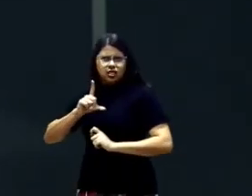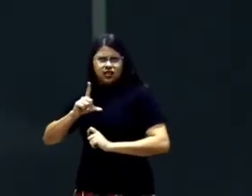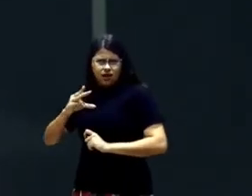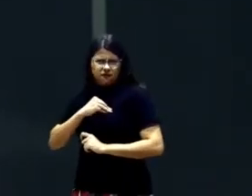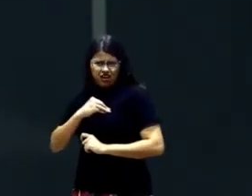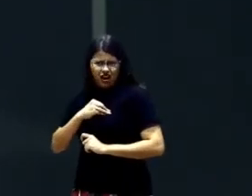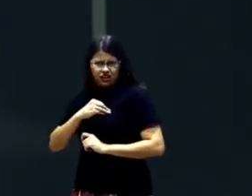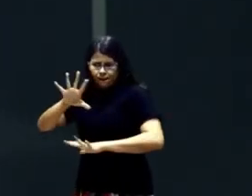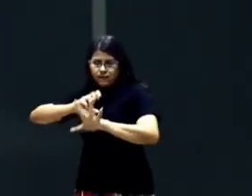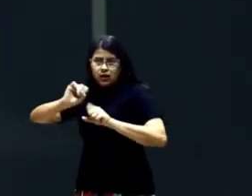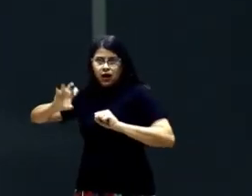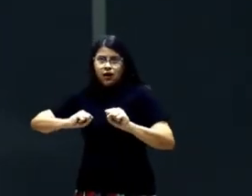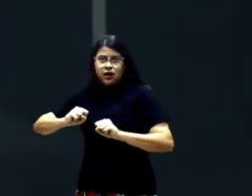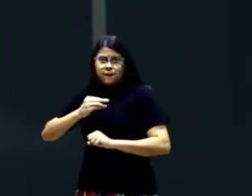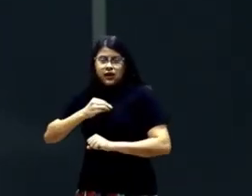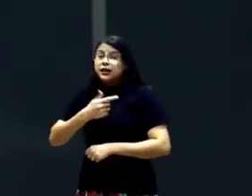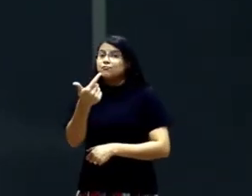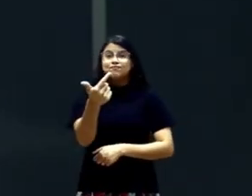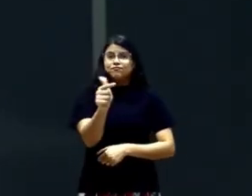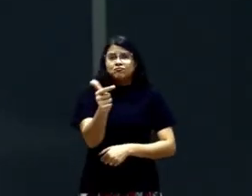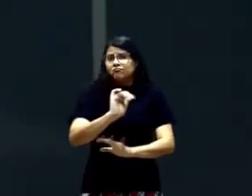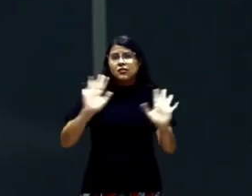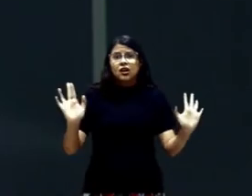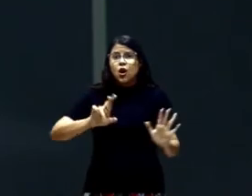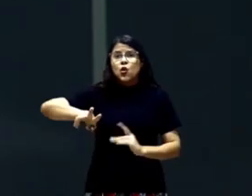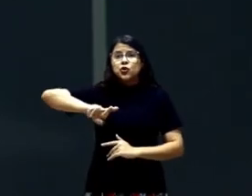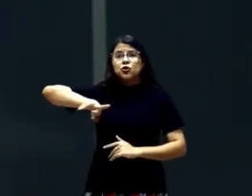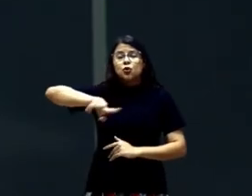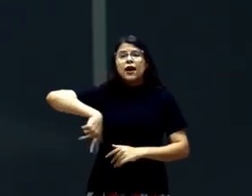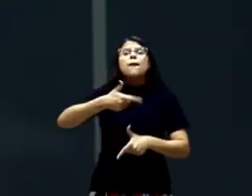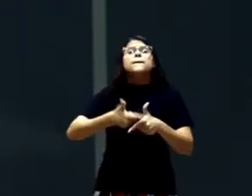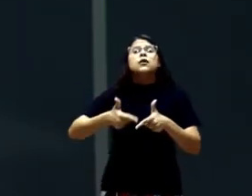o problema está em como nós lidamos com o que nós temos.